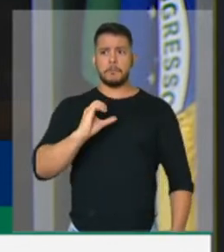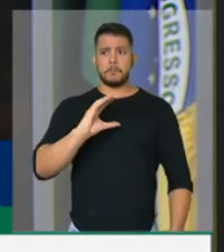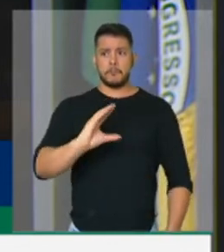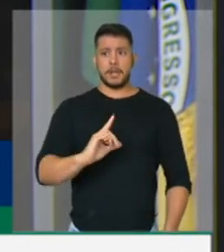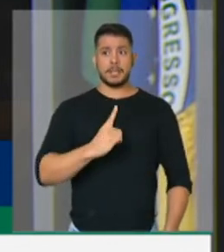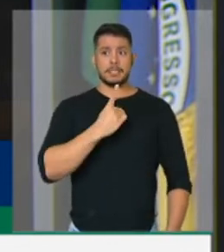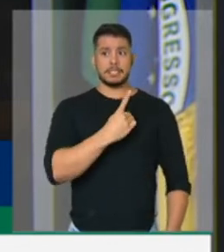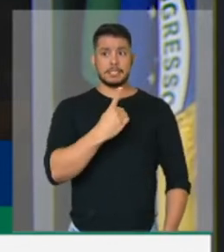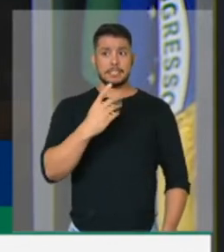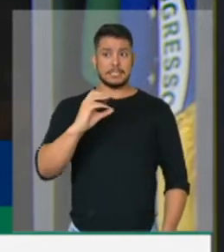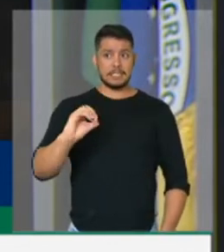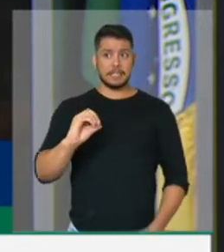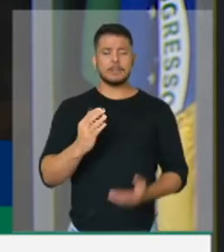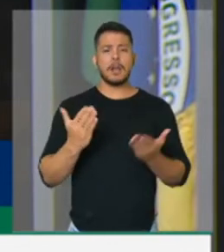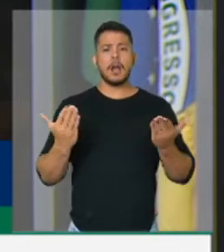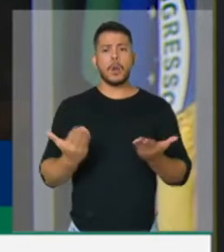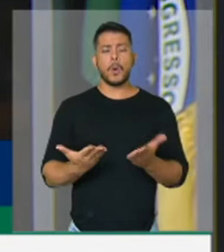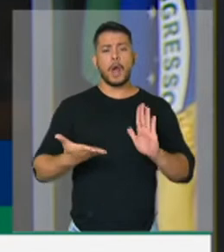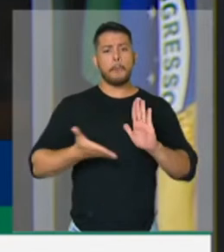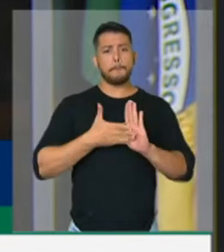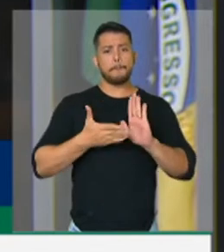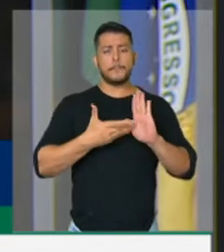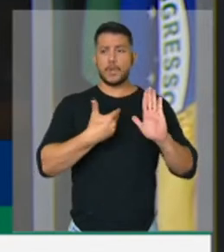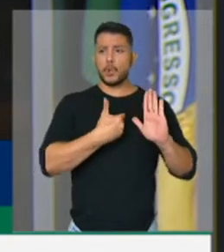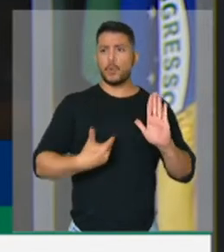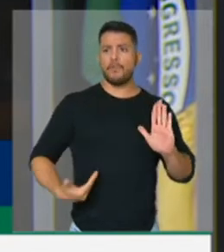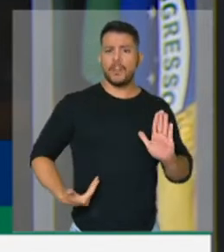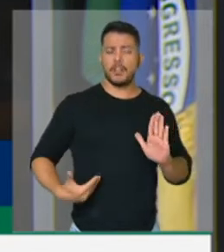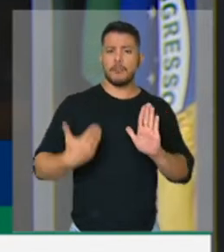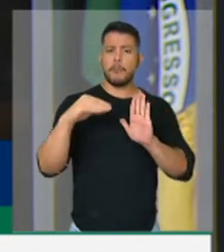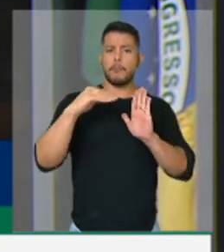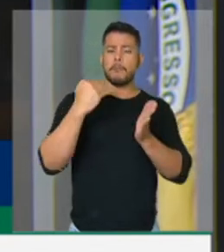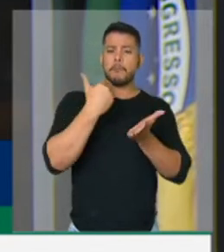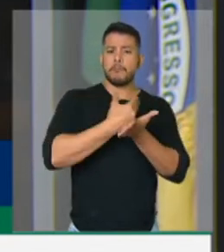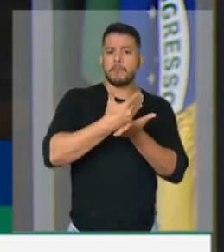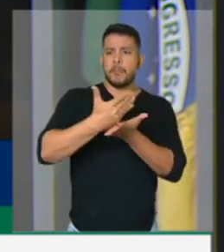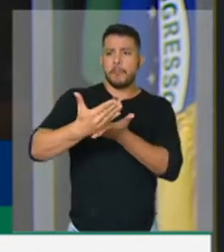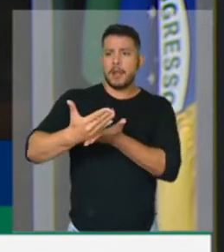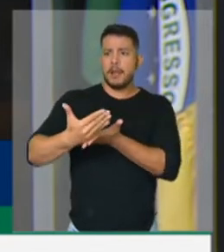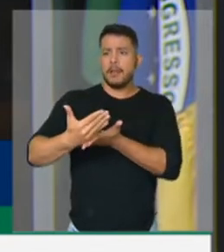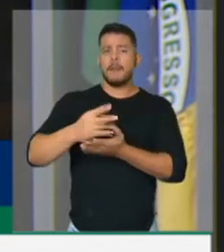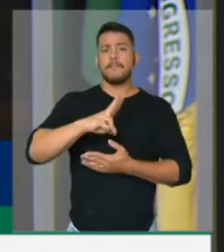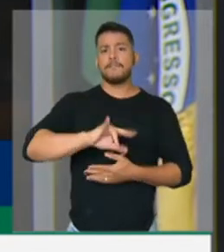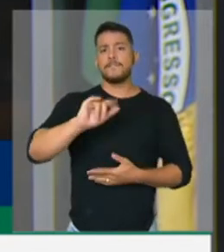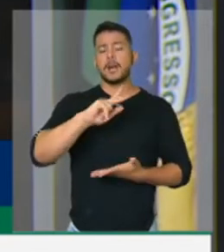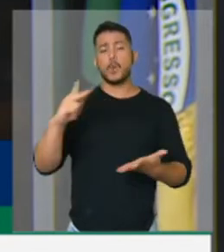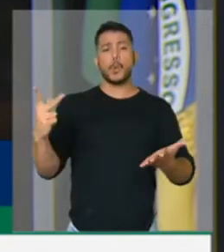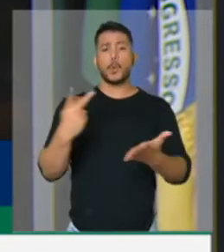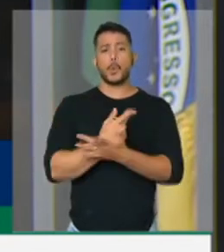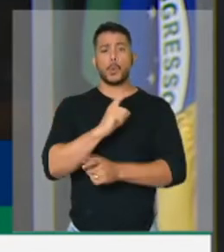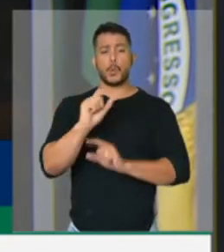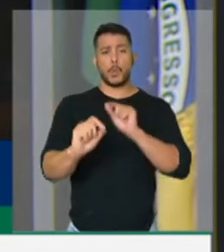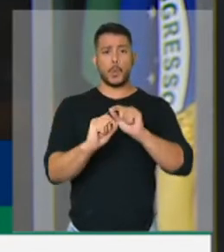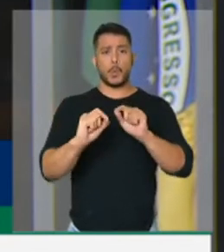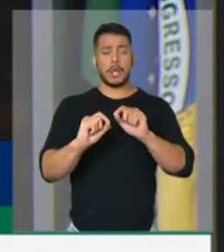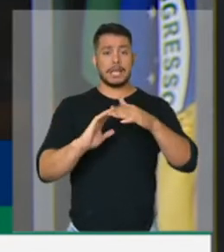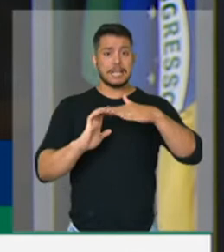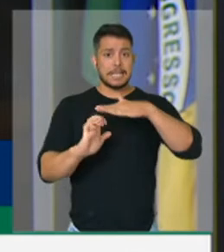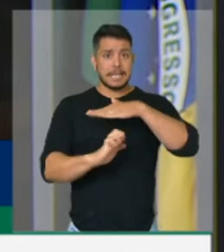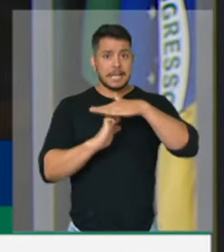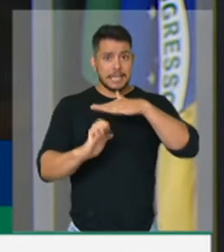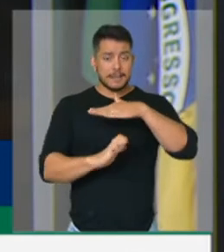governo fatiada, aonde vai onerar as empresas e